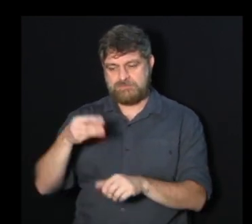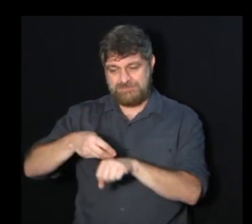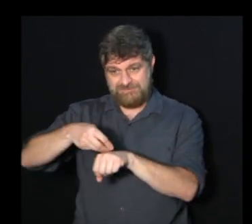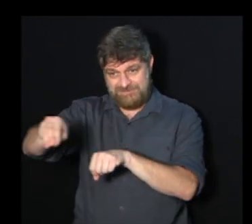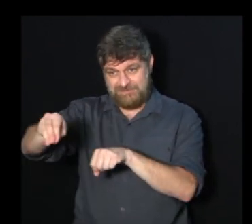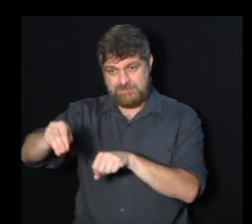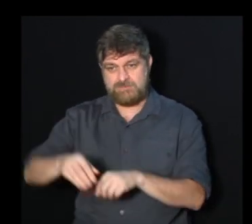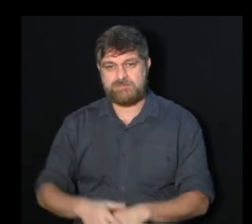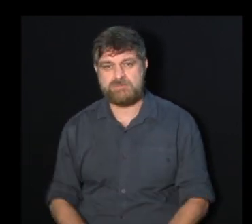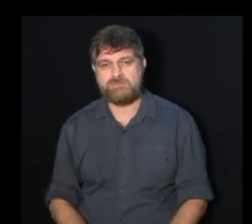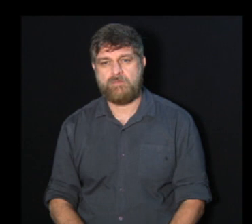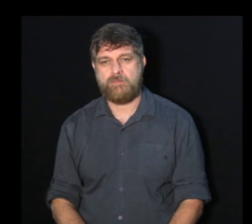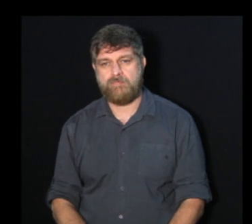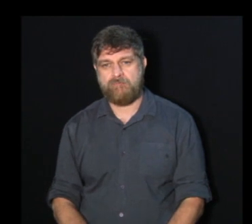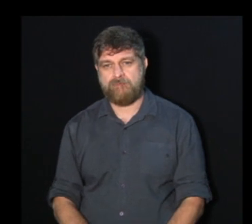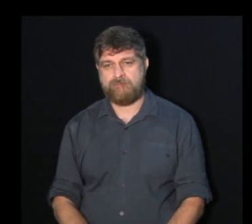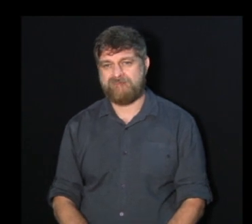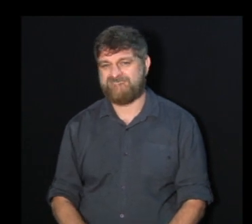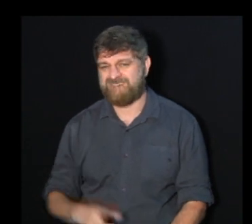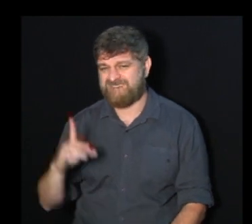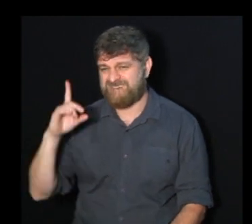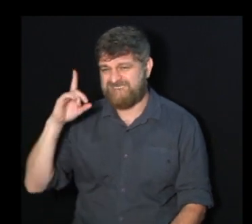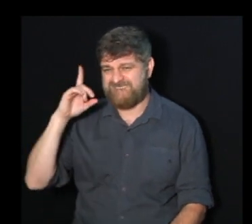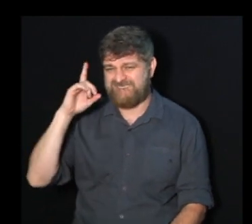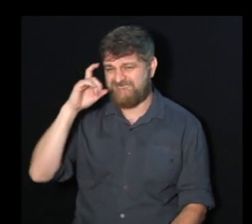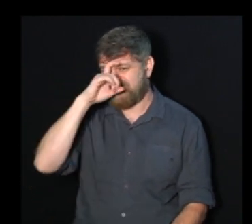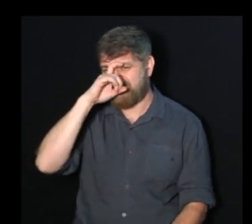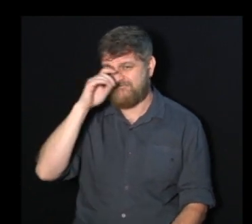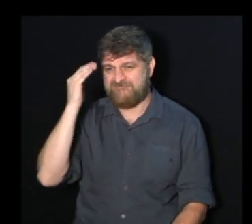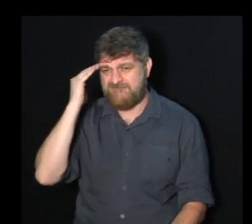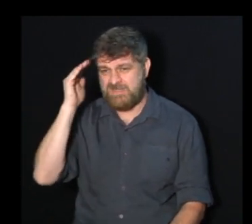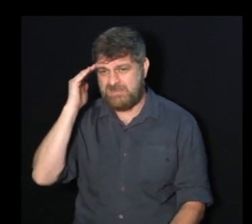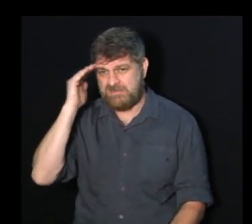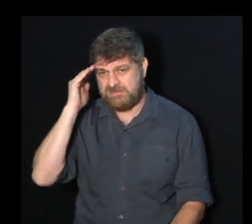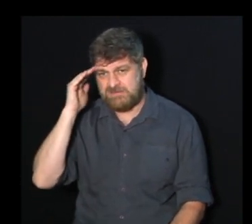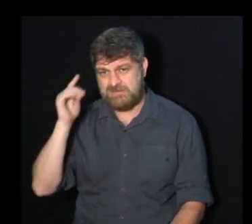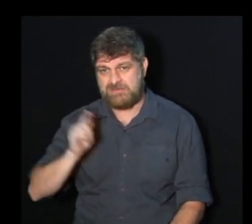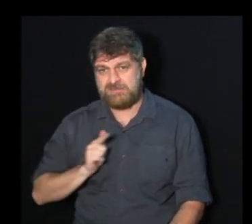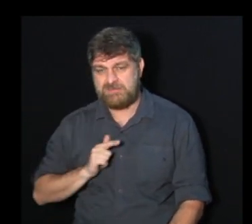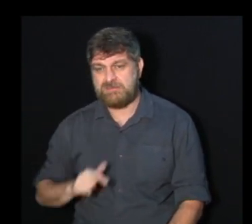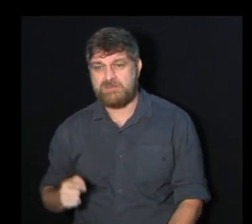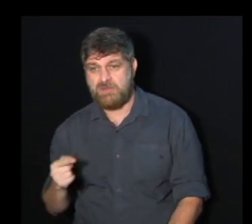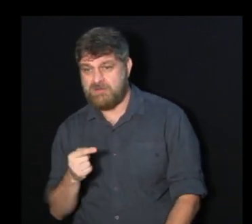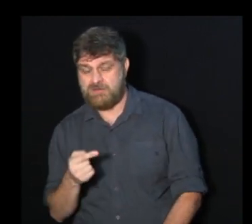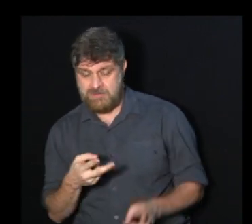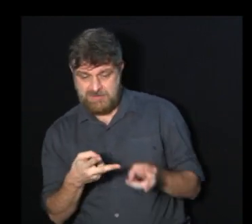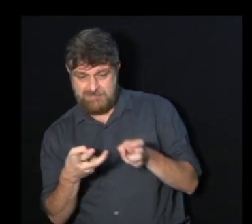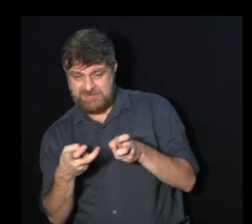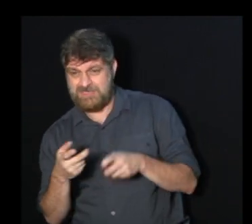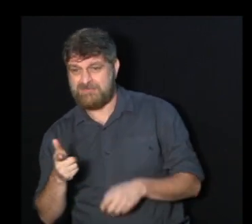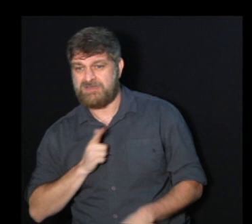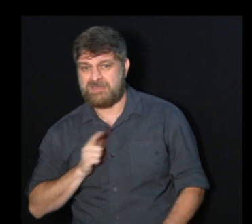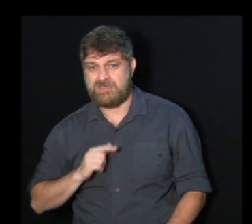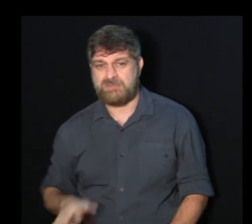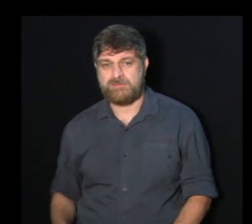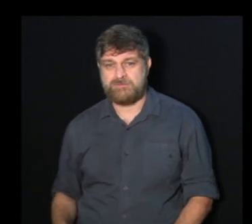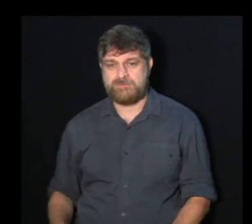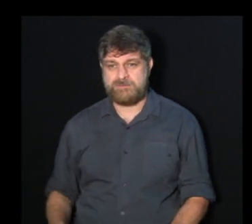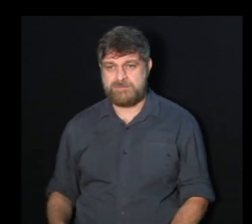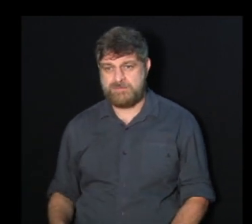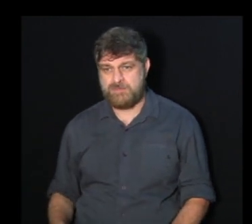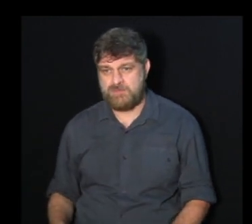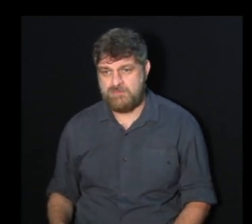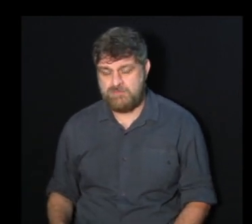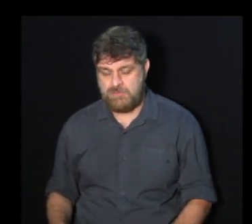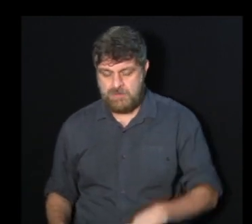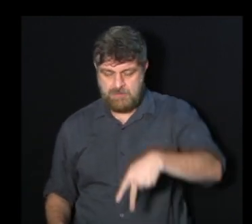Dica número 3, tá? É difícil entender essa discrepância. Na verdade, essa discrepância ela pode ocorrer por vários fatores. Essa diferença